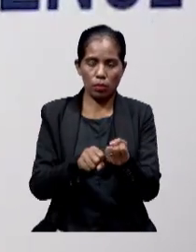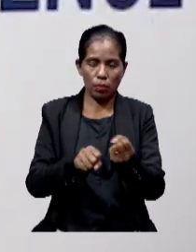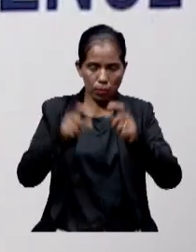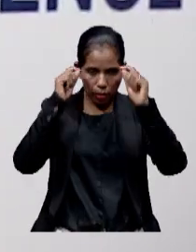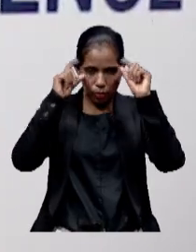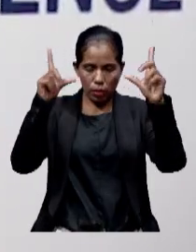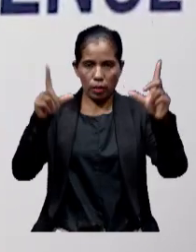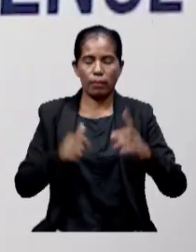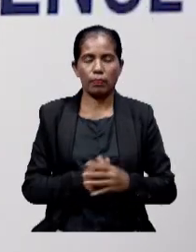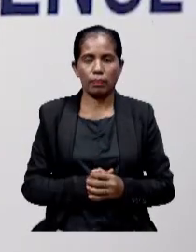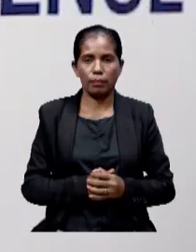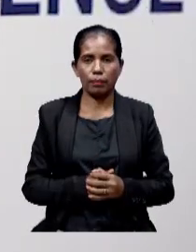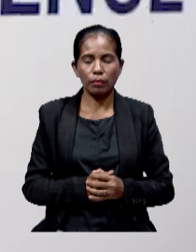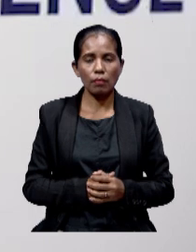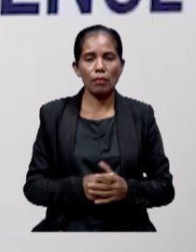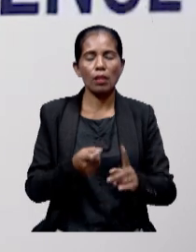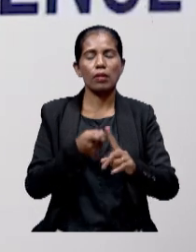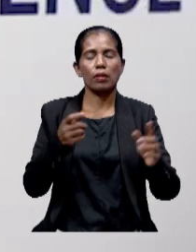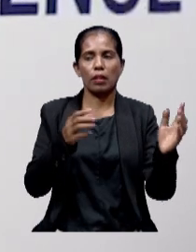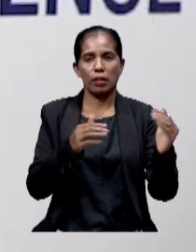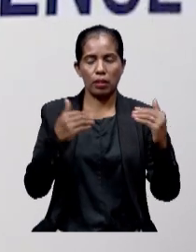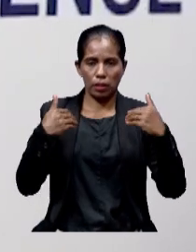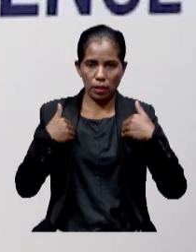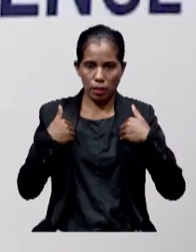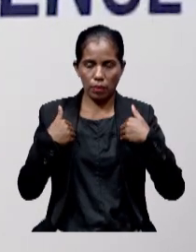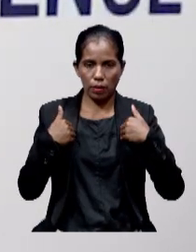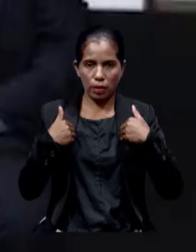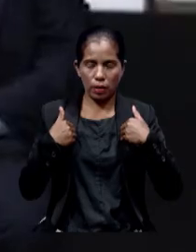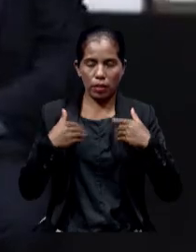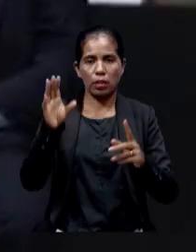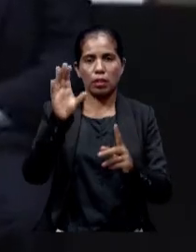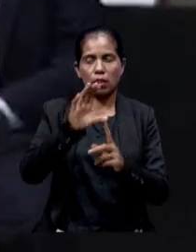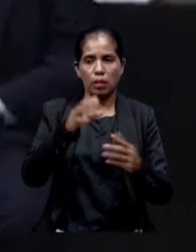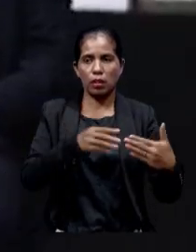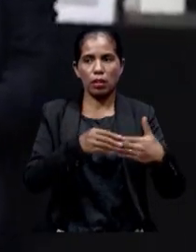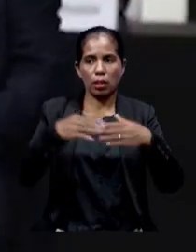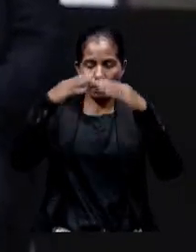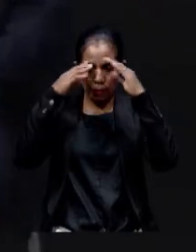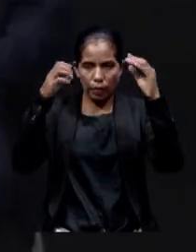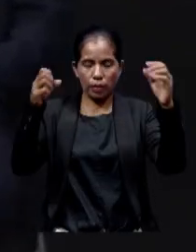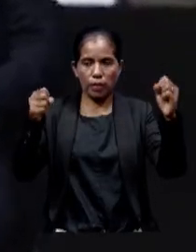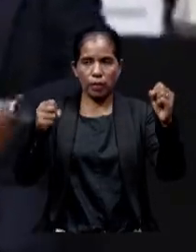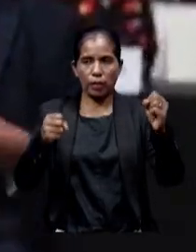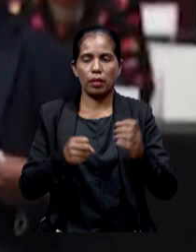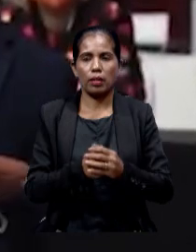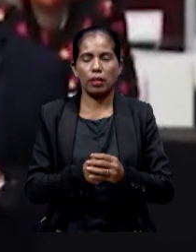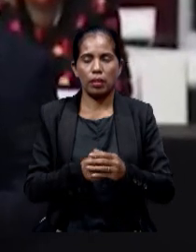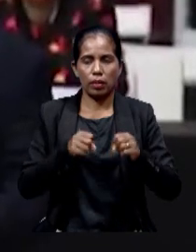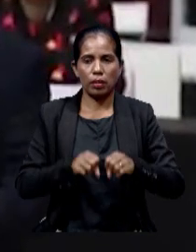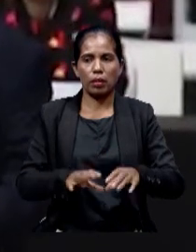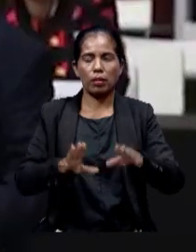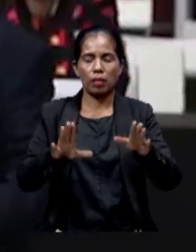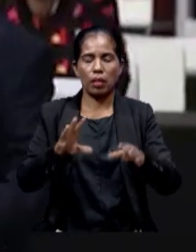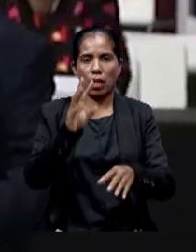A Rússia delegação e o coordenador, o presidente da Maritime Boundary Office,